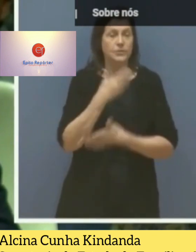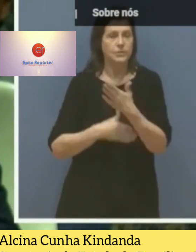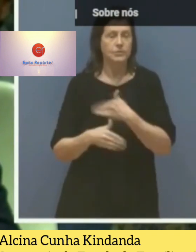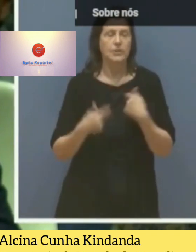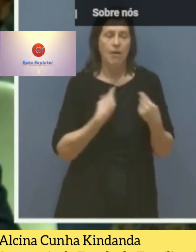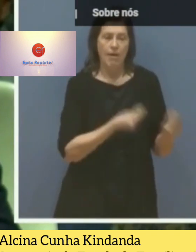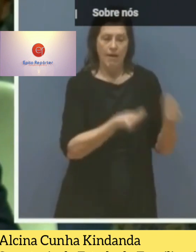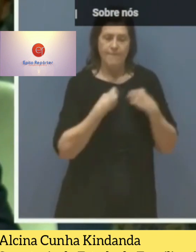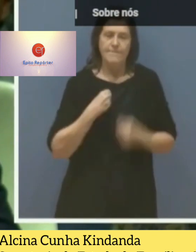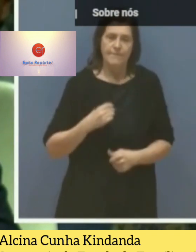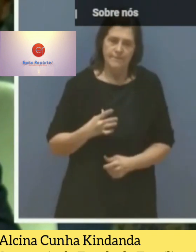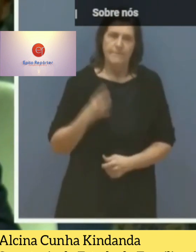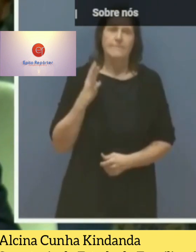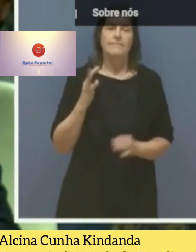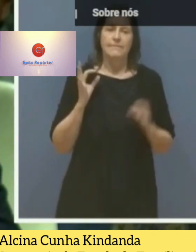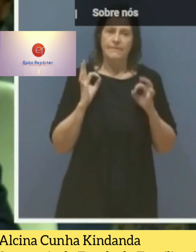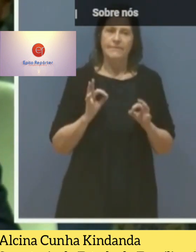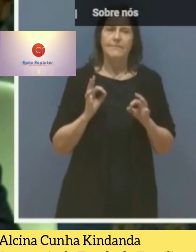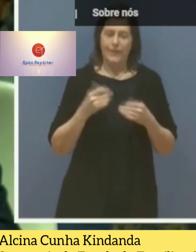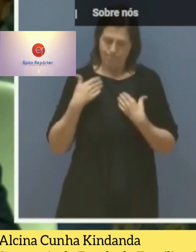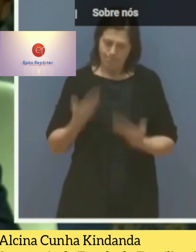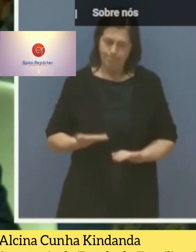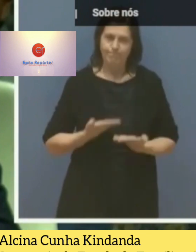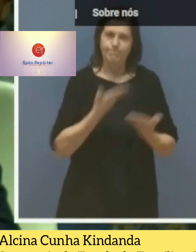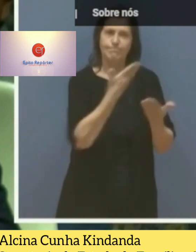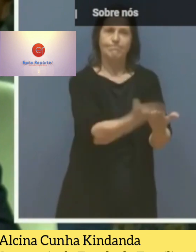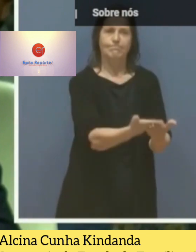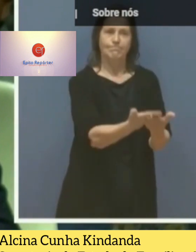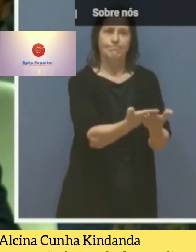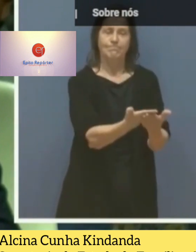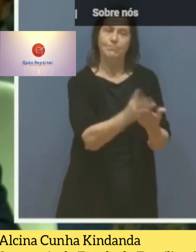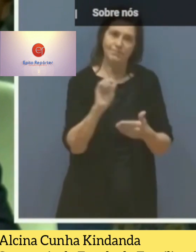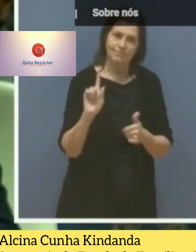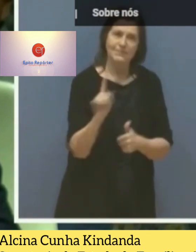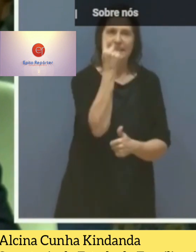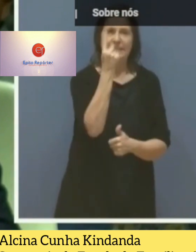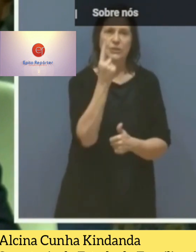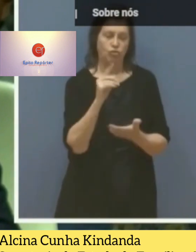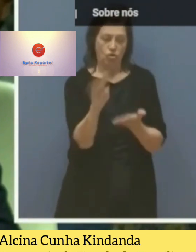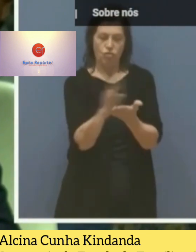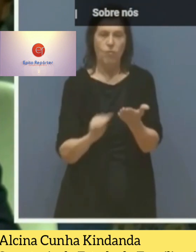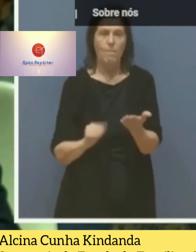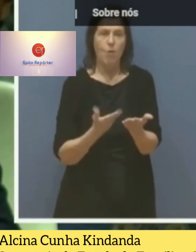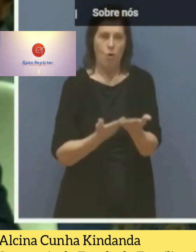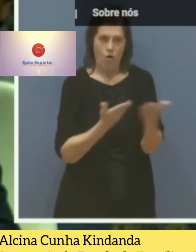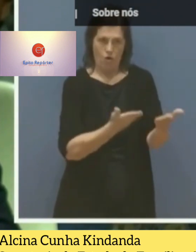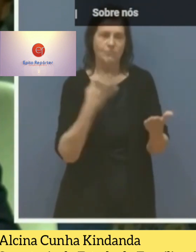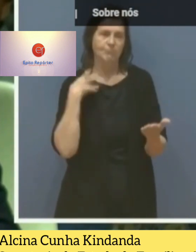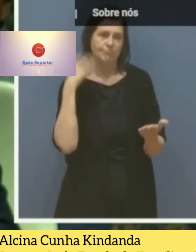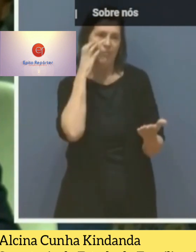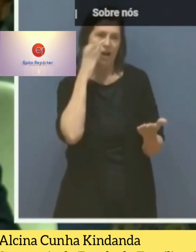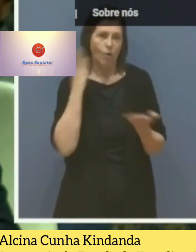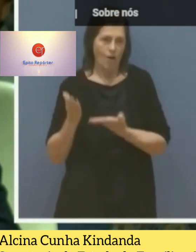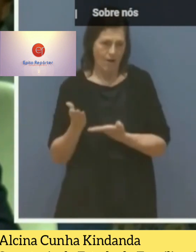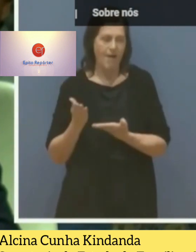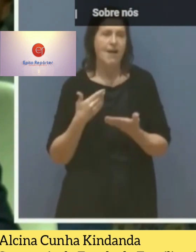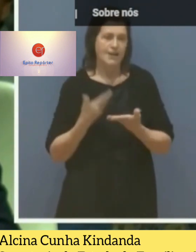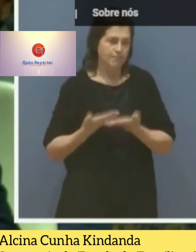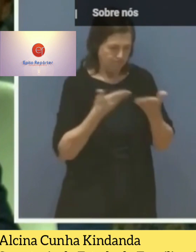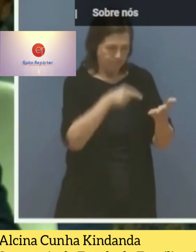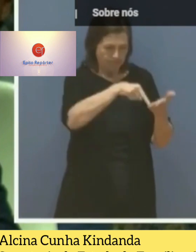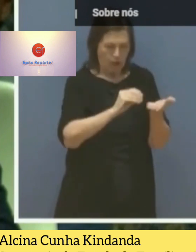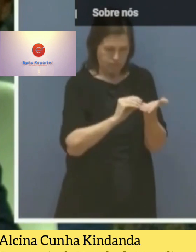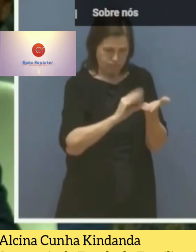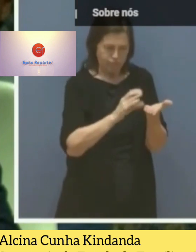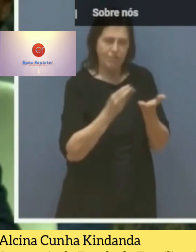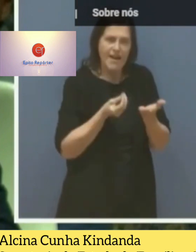as comitê Olá tudo inicial de Angola e partilhar como vocês excelentes as informações sobre o grau de implementação da